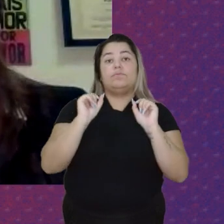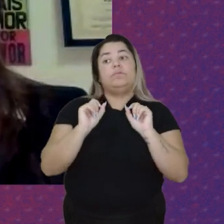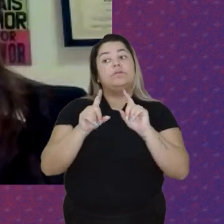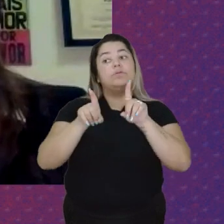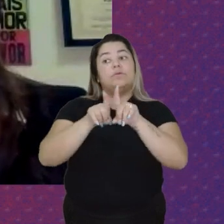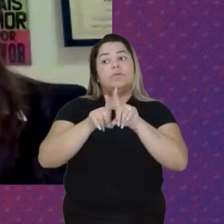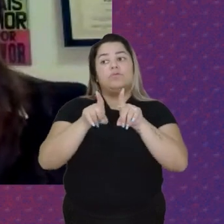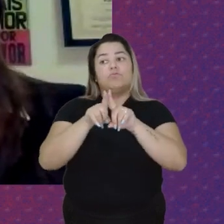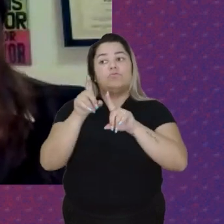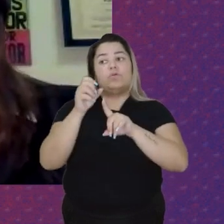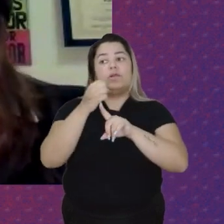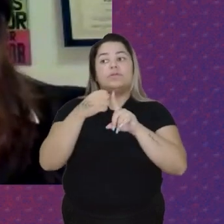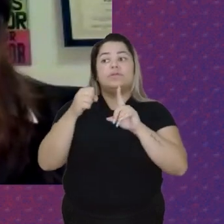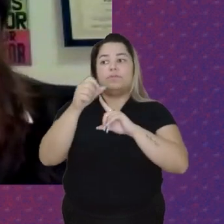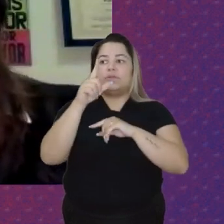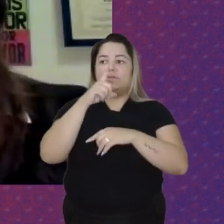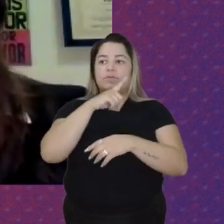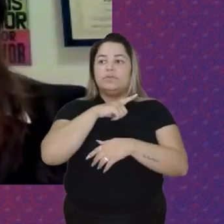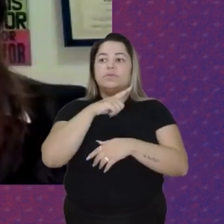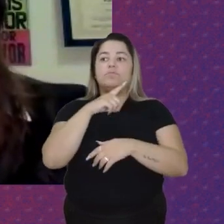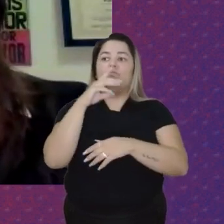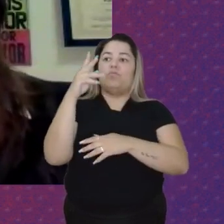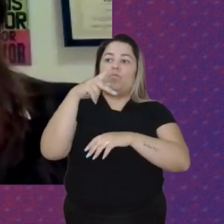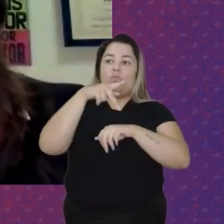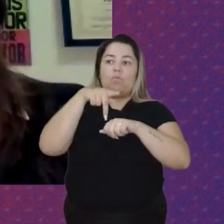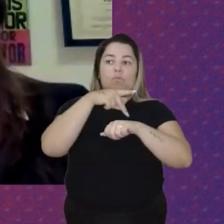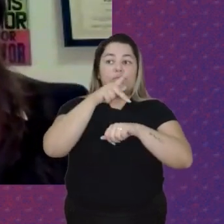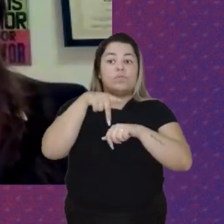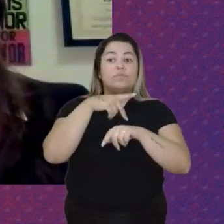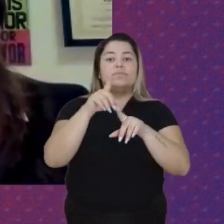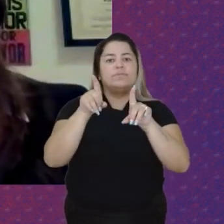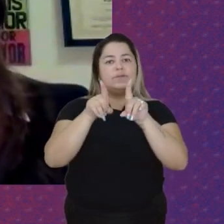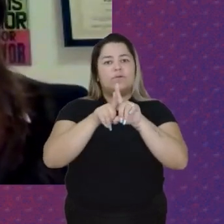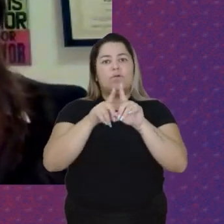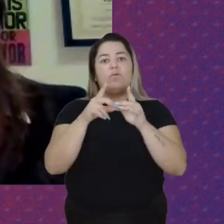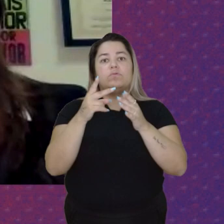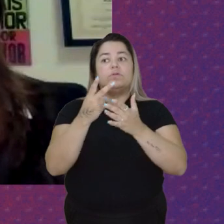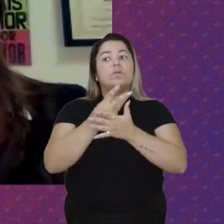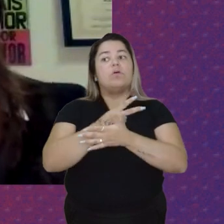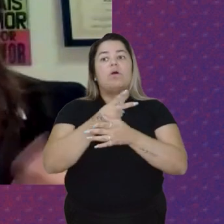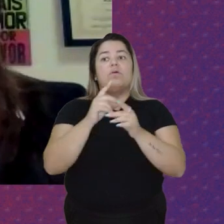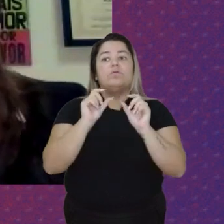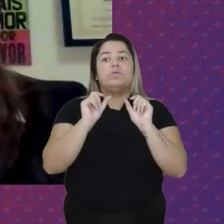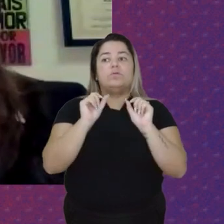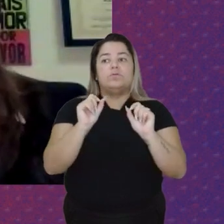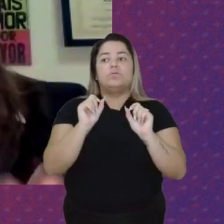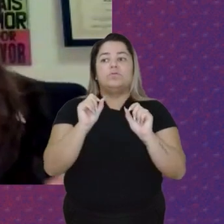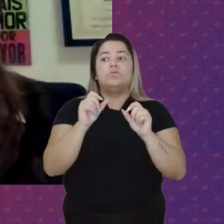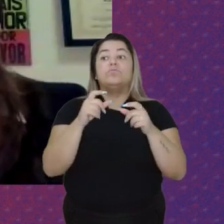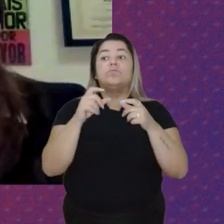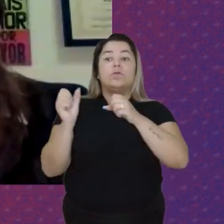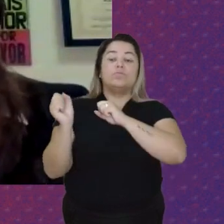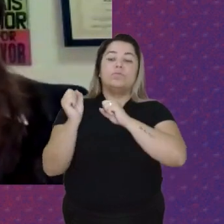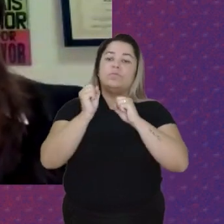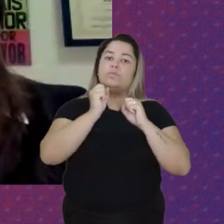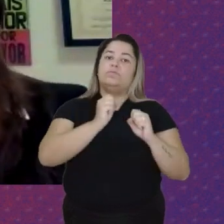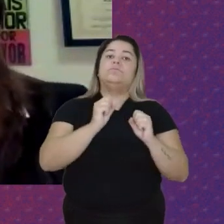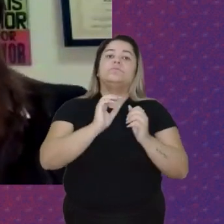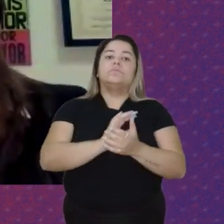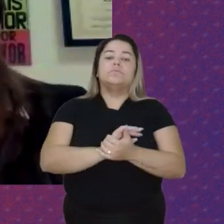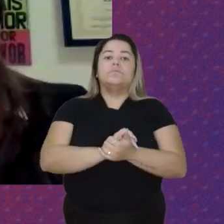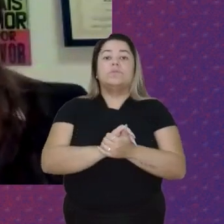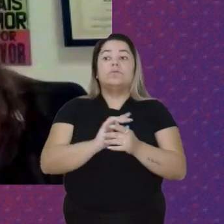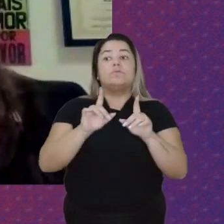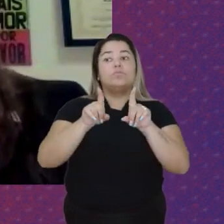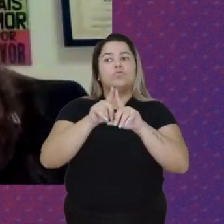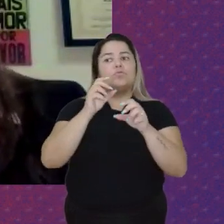perspectivas sociais existente no nosso país se reflita também ali nos espaços de poder e de deliberação e